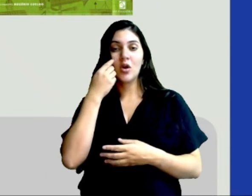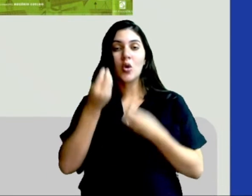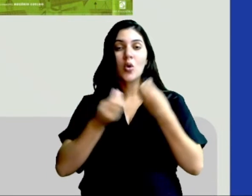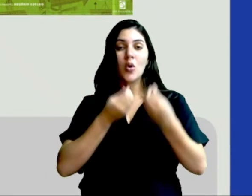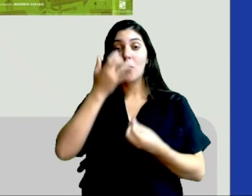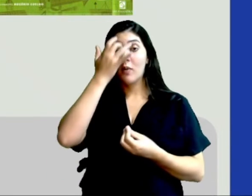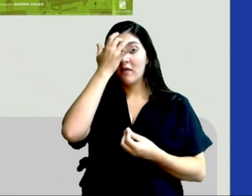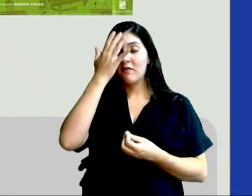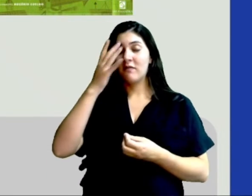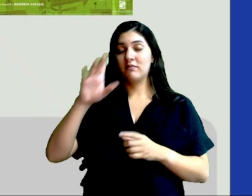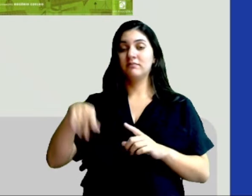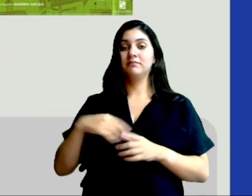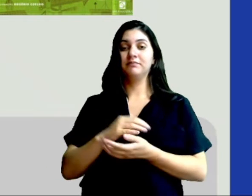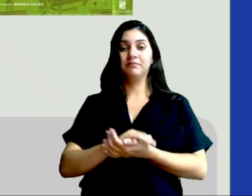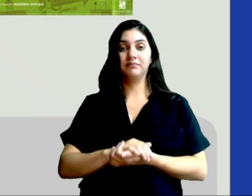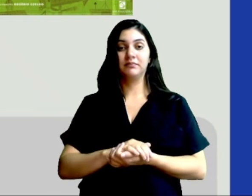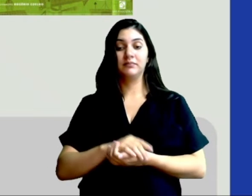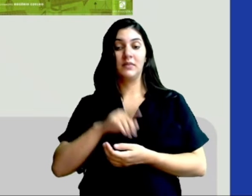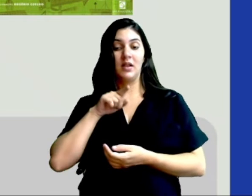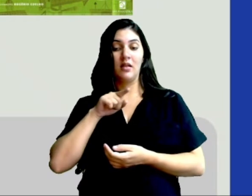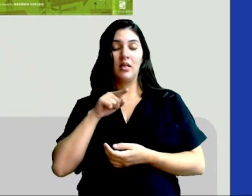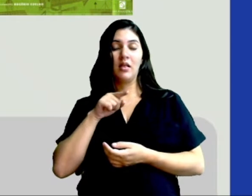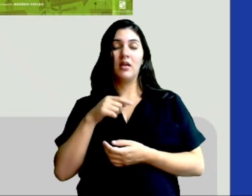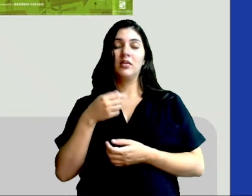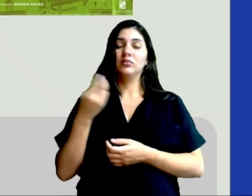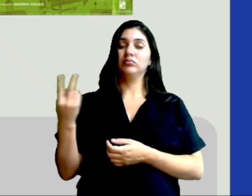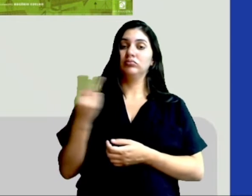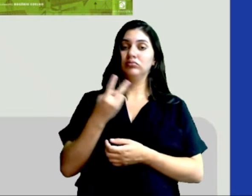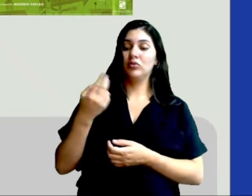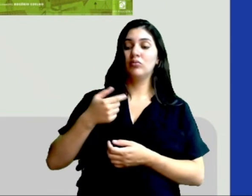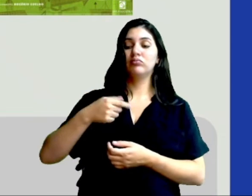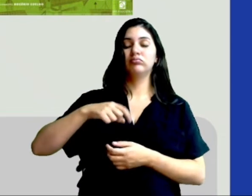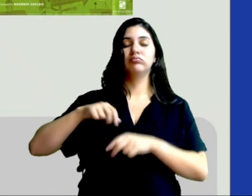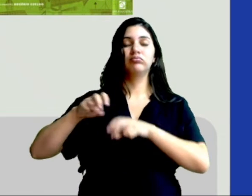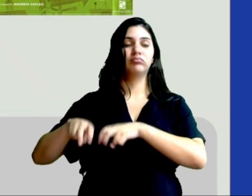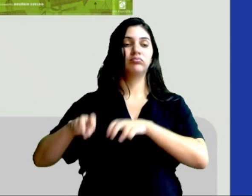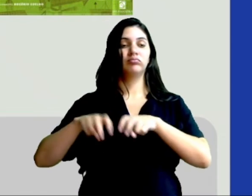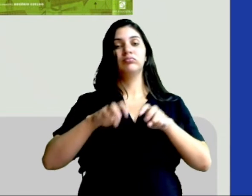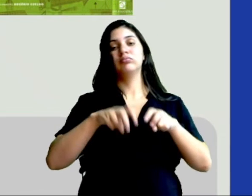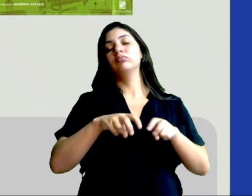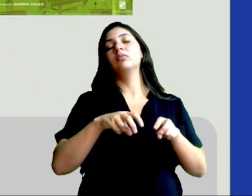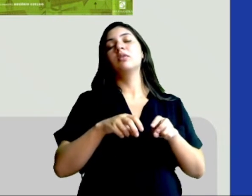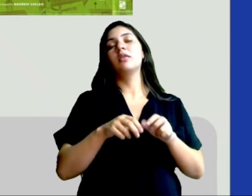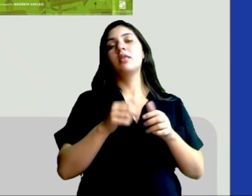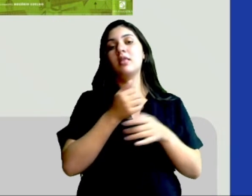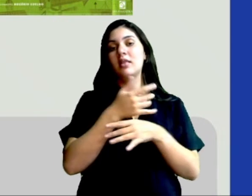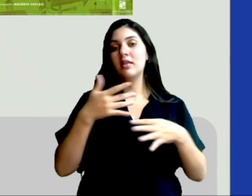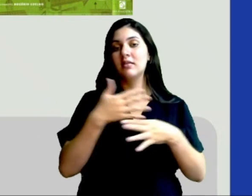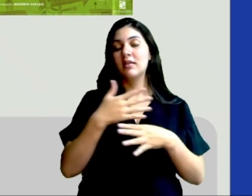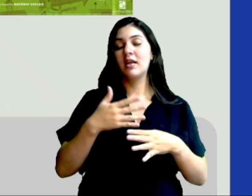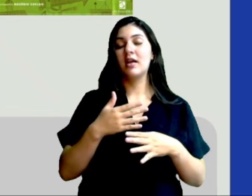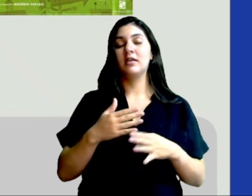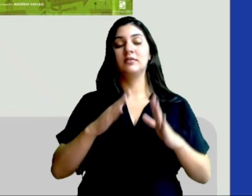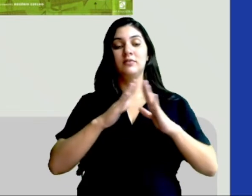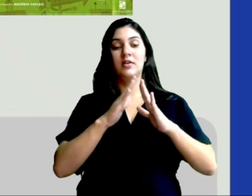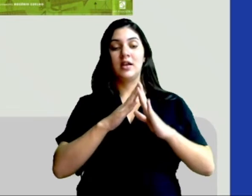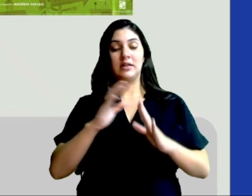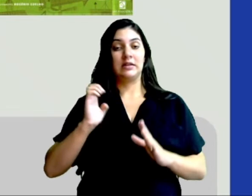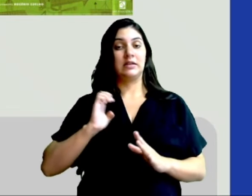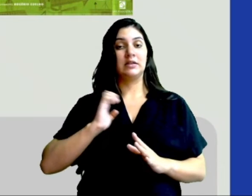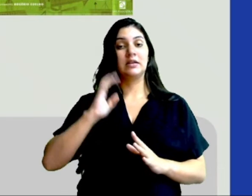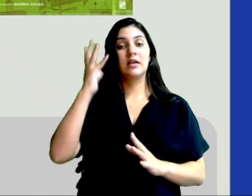mais fácil." Lá se foram os dois para a cidade, onde se acomodaram numa casa rica e